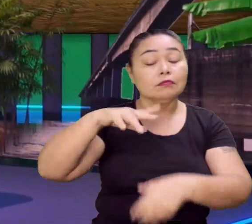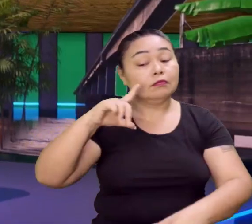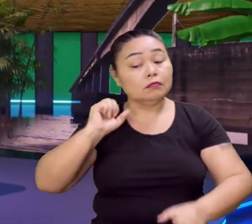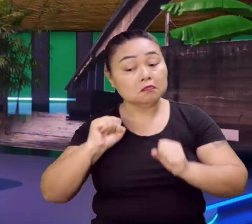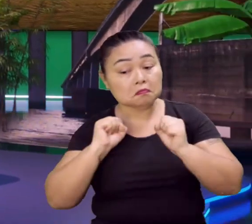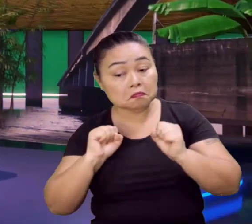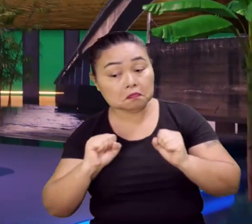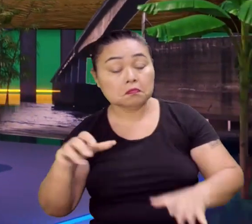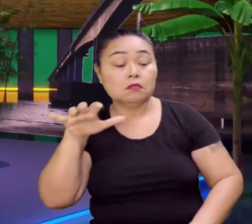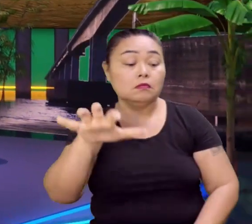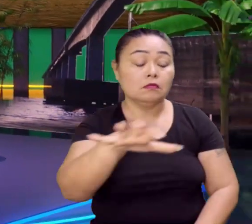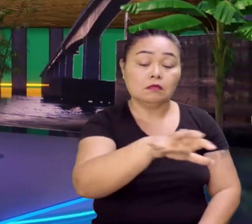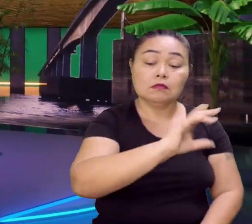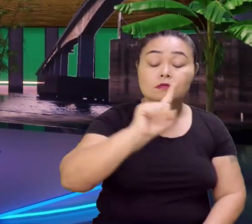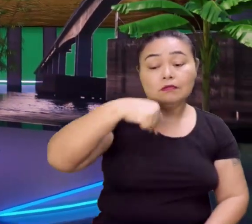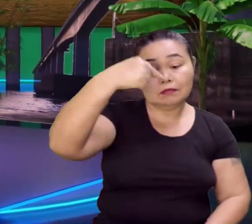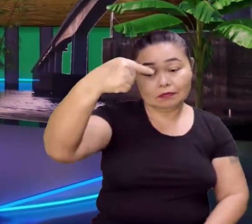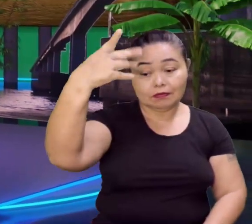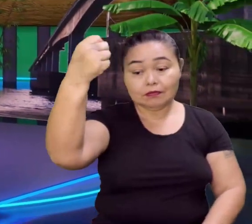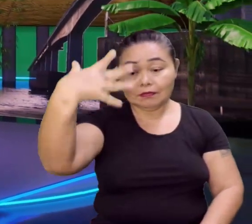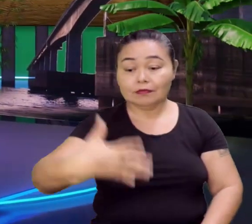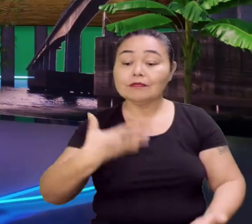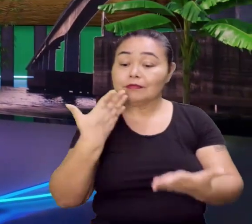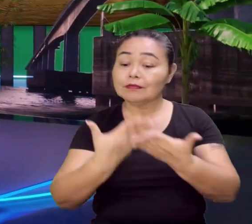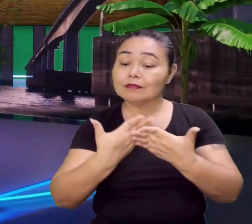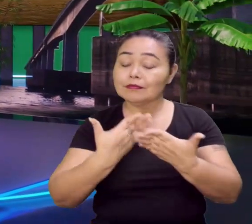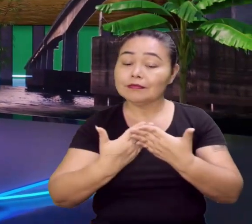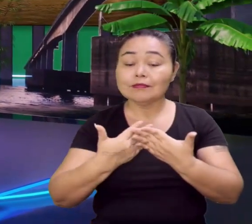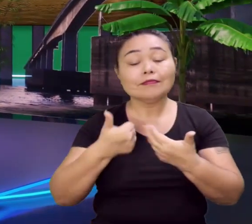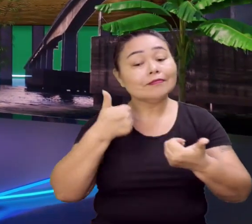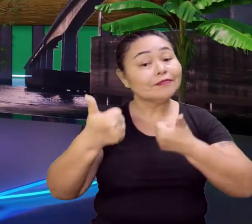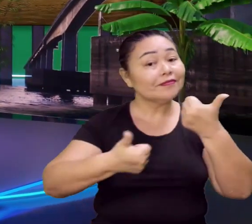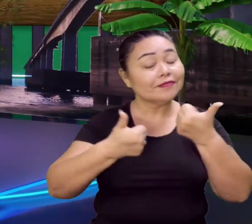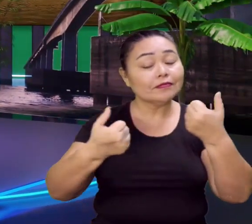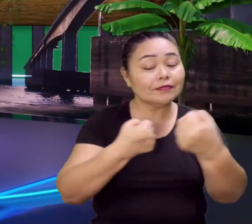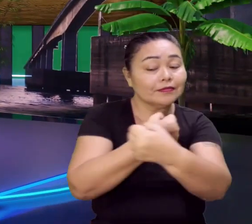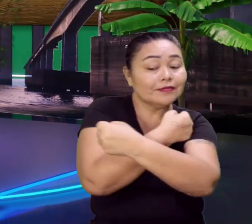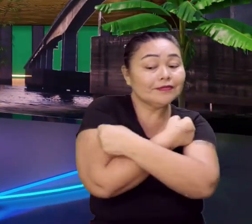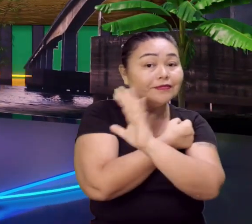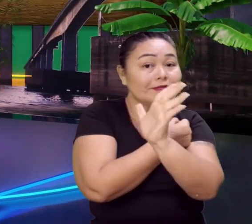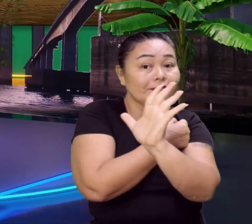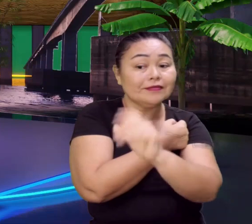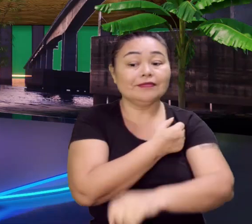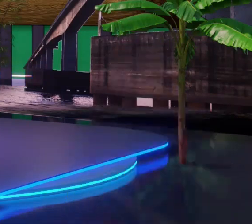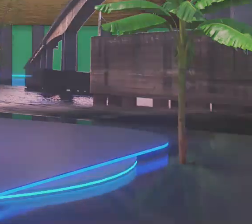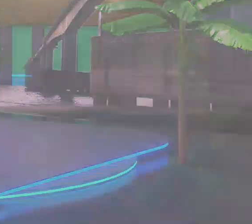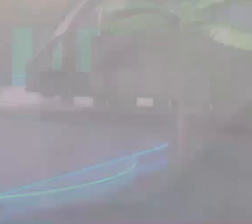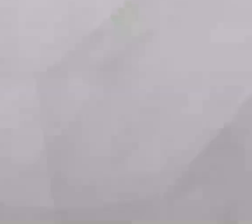regional, que a gente vai falar sobre isso na próxima aula. Beleza? Valeu, galerinha. Um grande abraço. Tchau. Tchau.